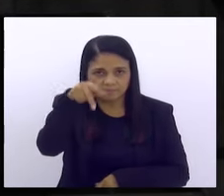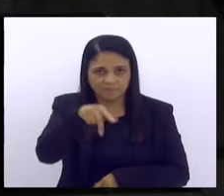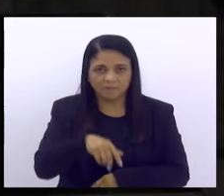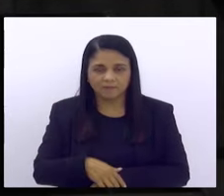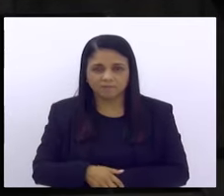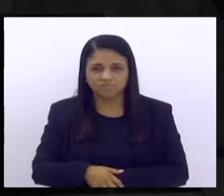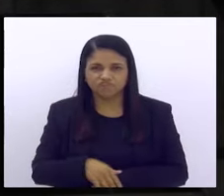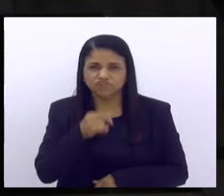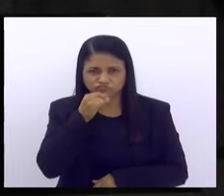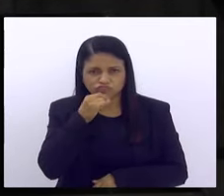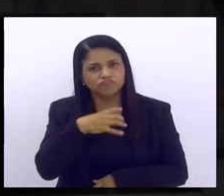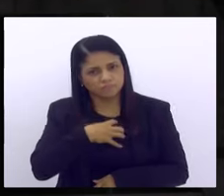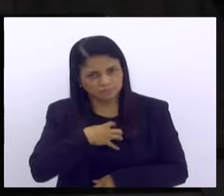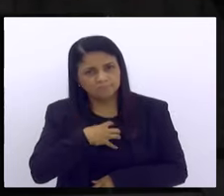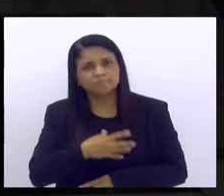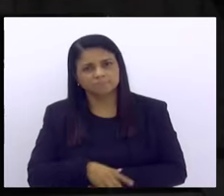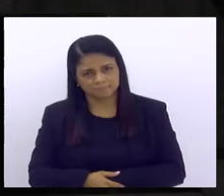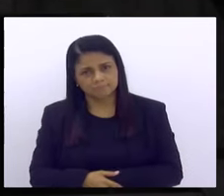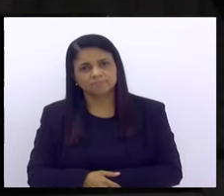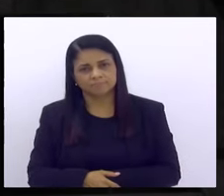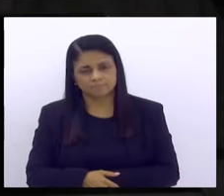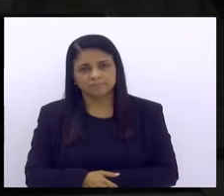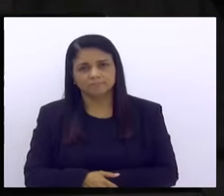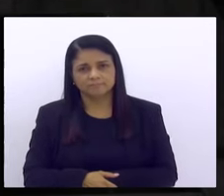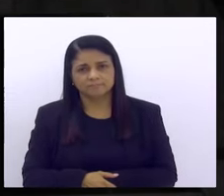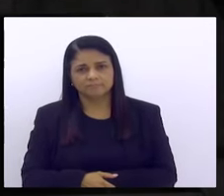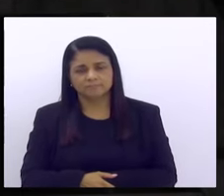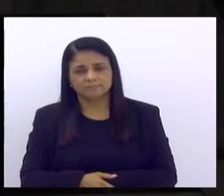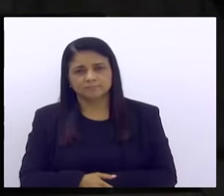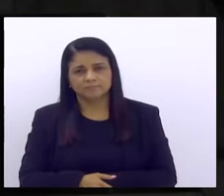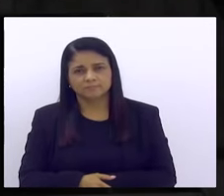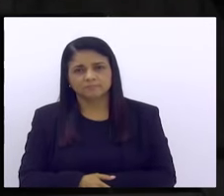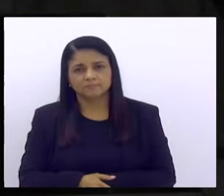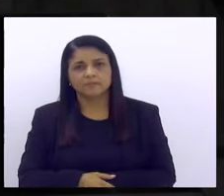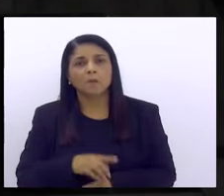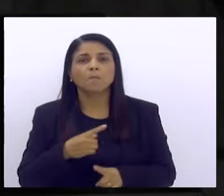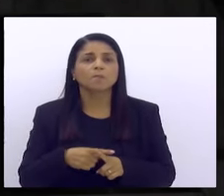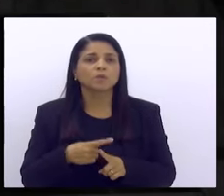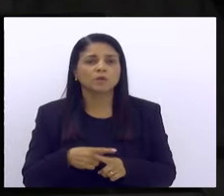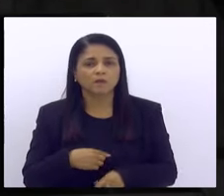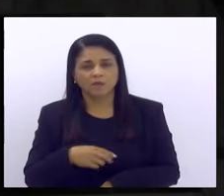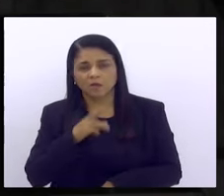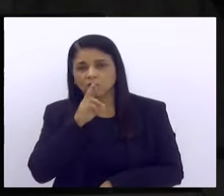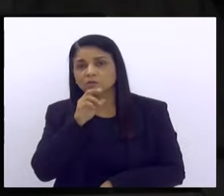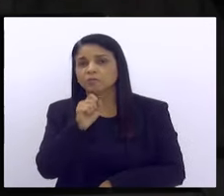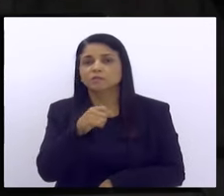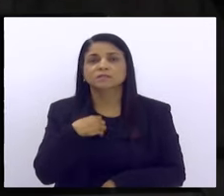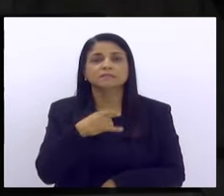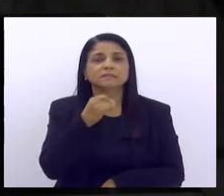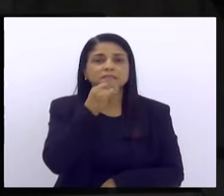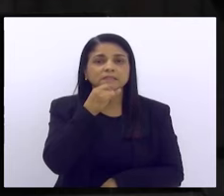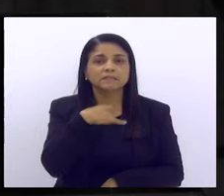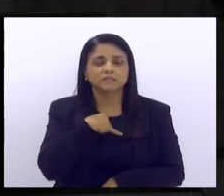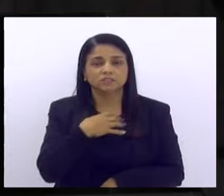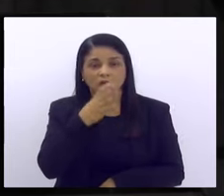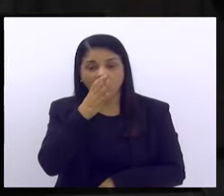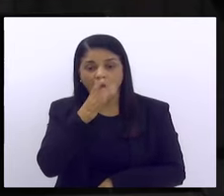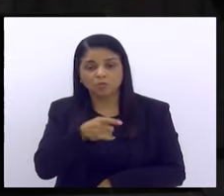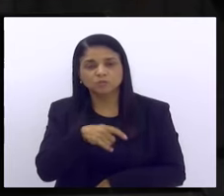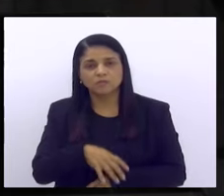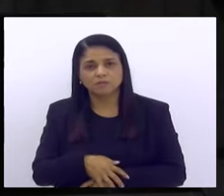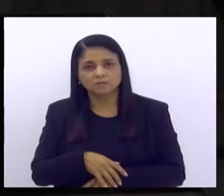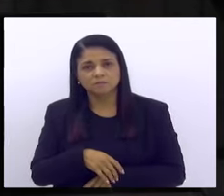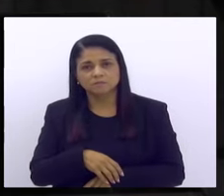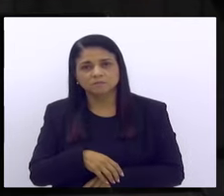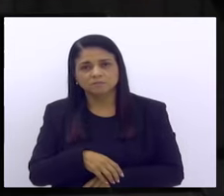estamos tristes? Claro que estamos tristes. Estamos tristes por quê, deputado Rodrigo Amorim? Estamos sendo acusados de algo que